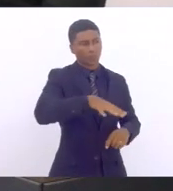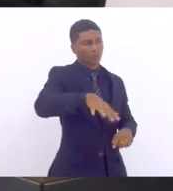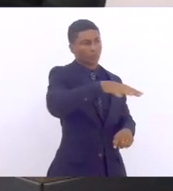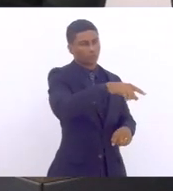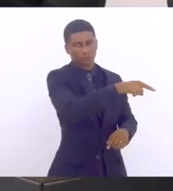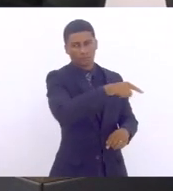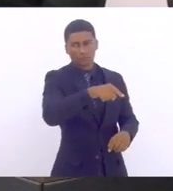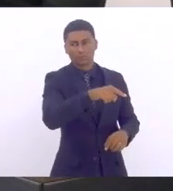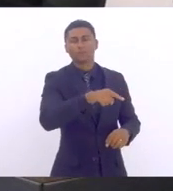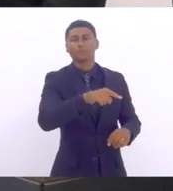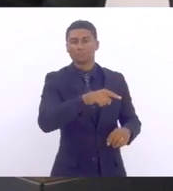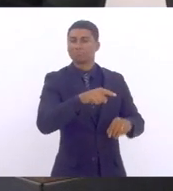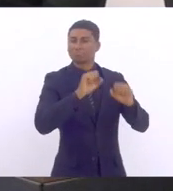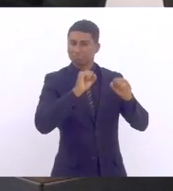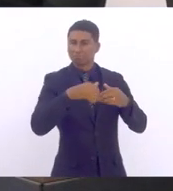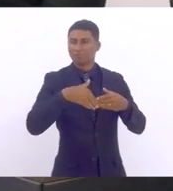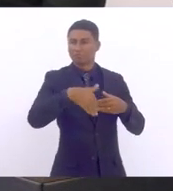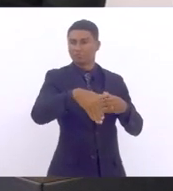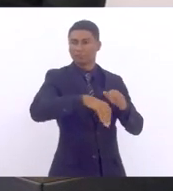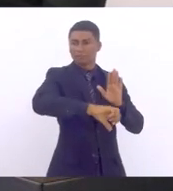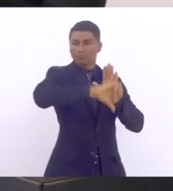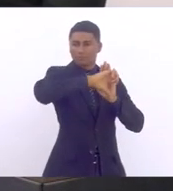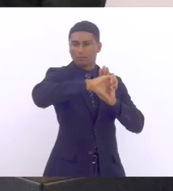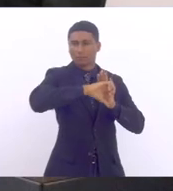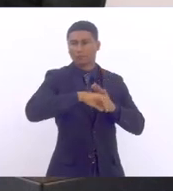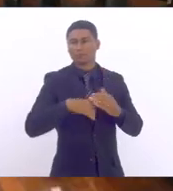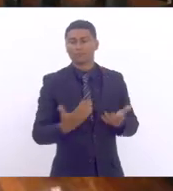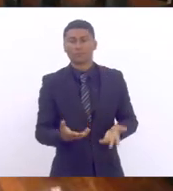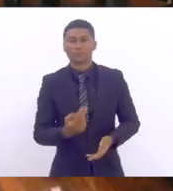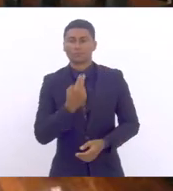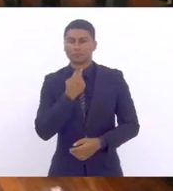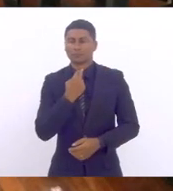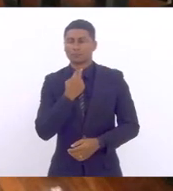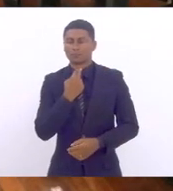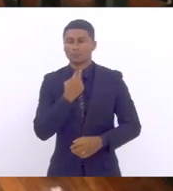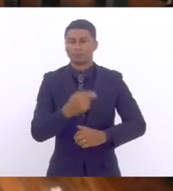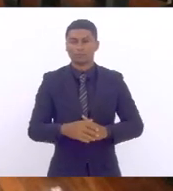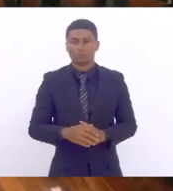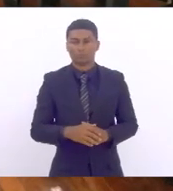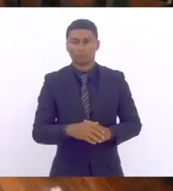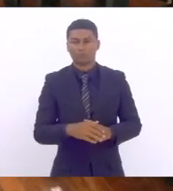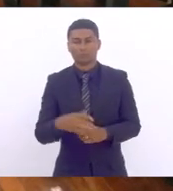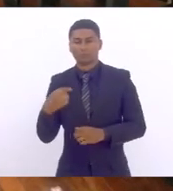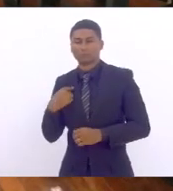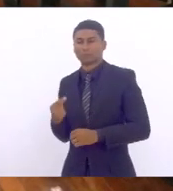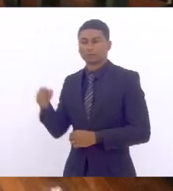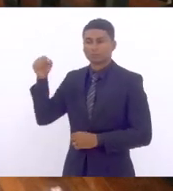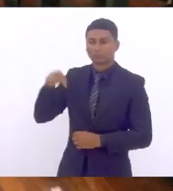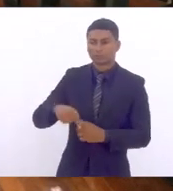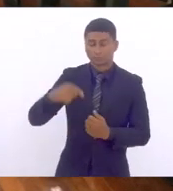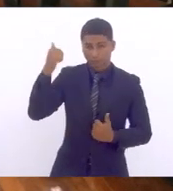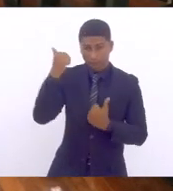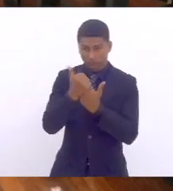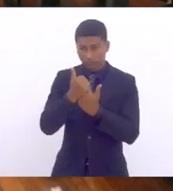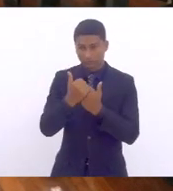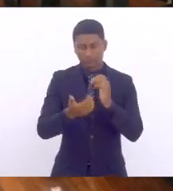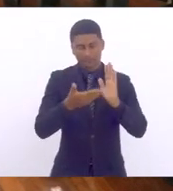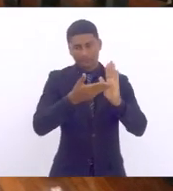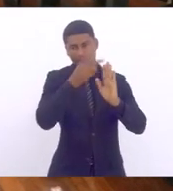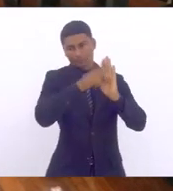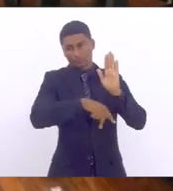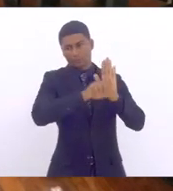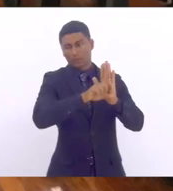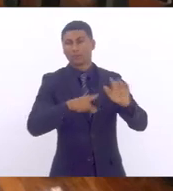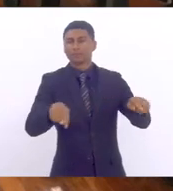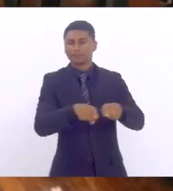são passíveis de cometer crimes. Não dá para ser assim. Então, aqui, eu não só quero apoiar o projeto, como a gente